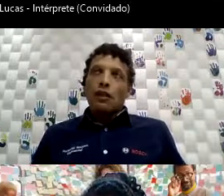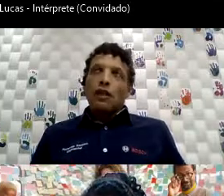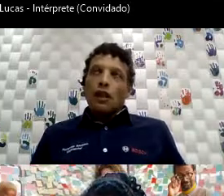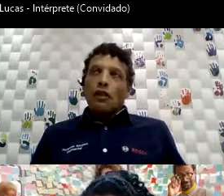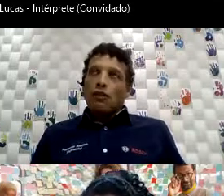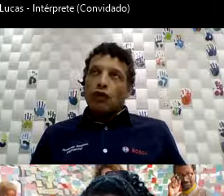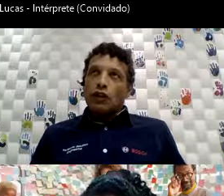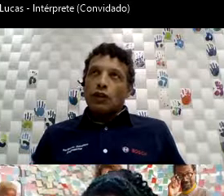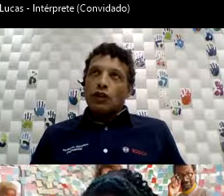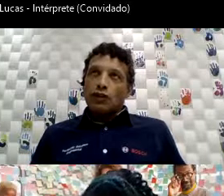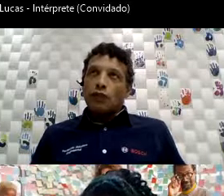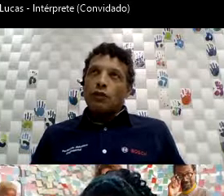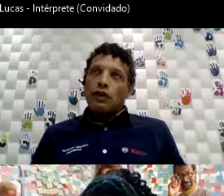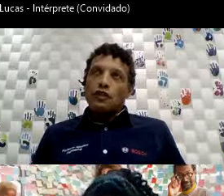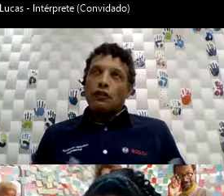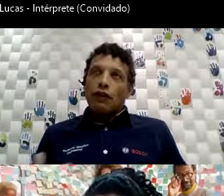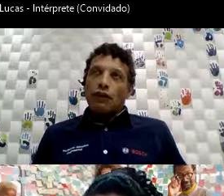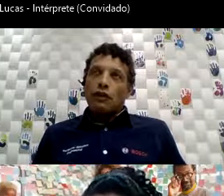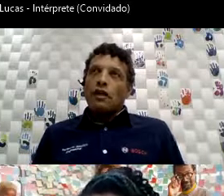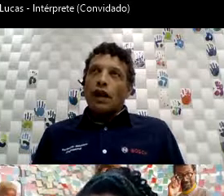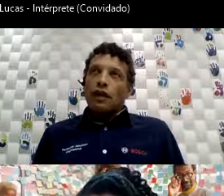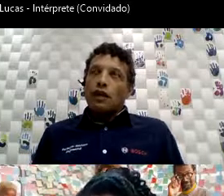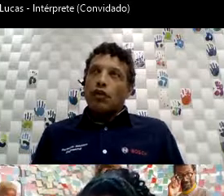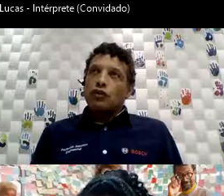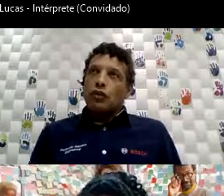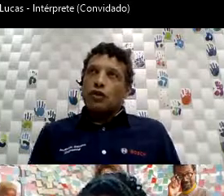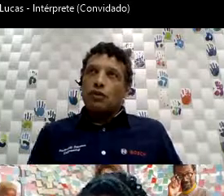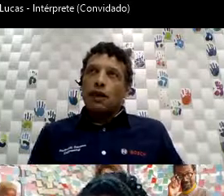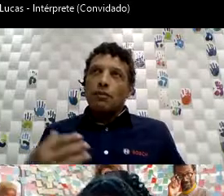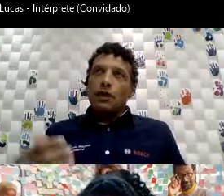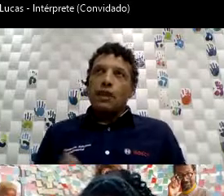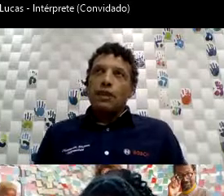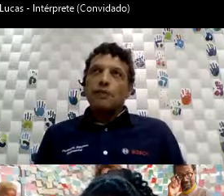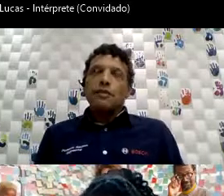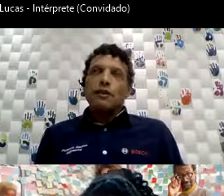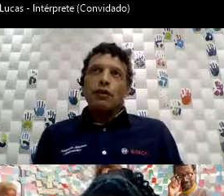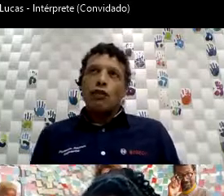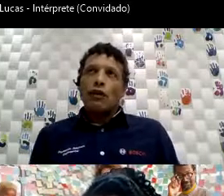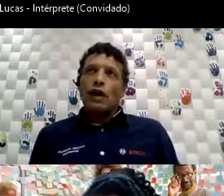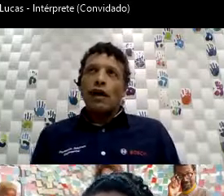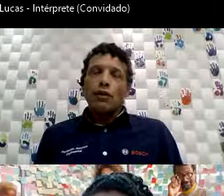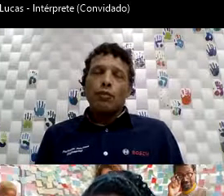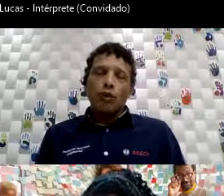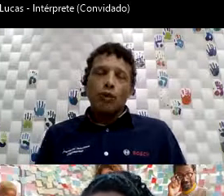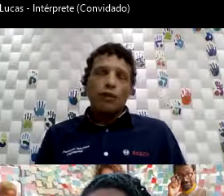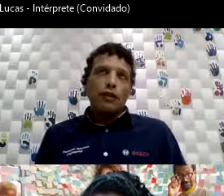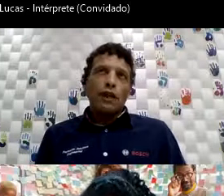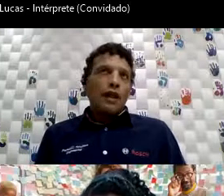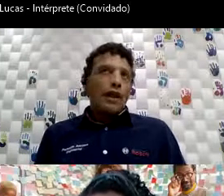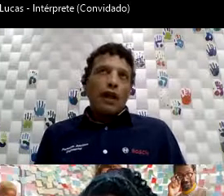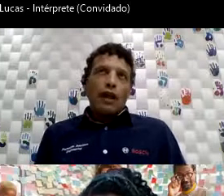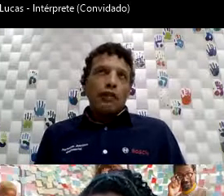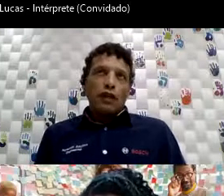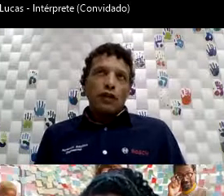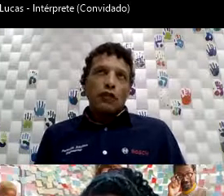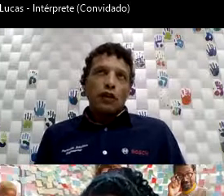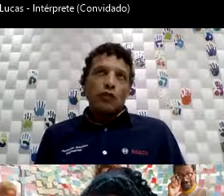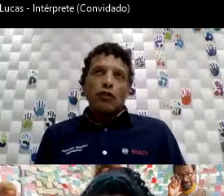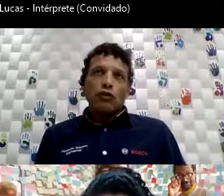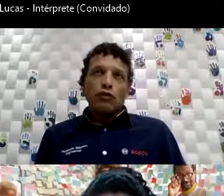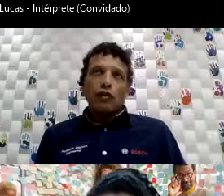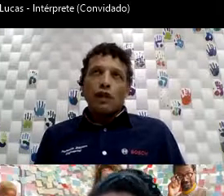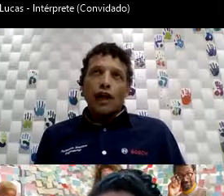Bosch, né? E eu vou trazer exemplos que a gente faz aqui na Bosch Curitiba, Campinas, Sorocaba, Pomerode, mas se a